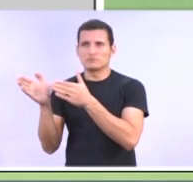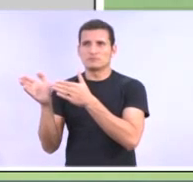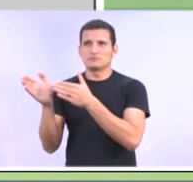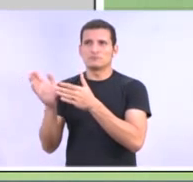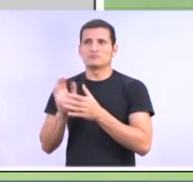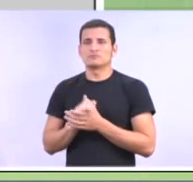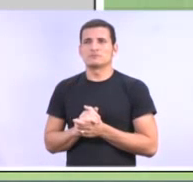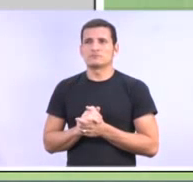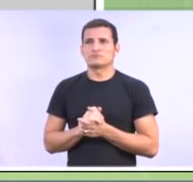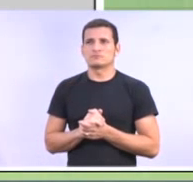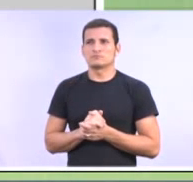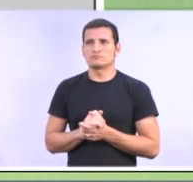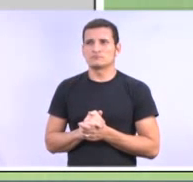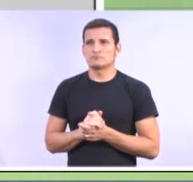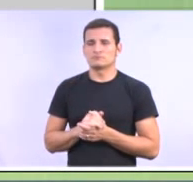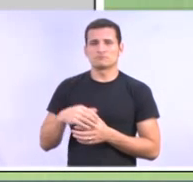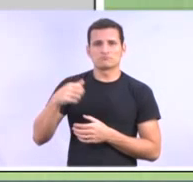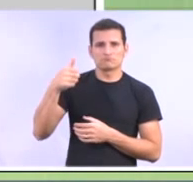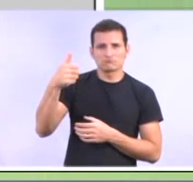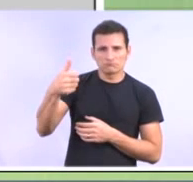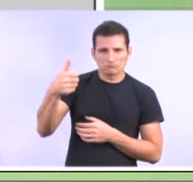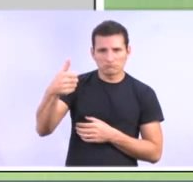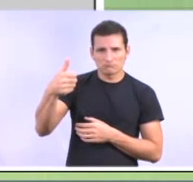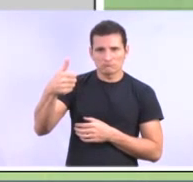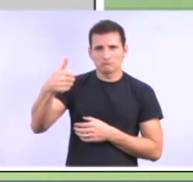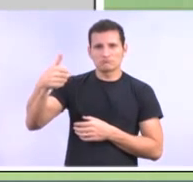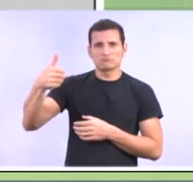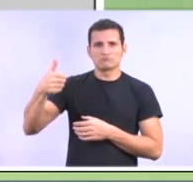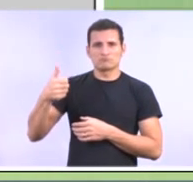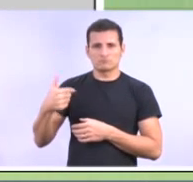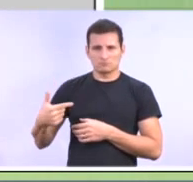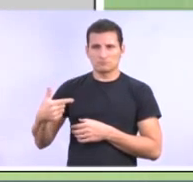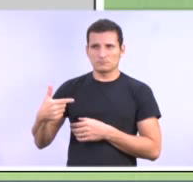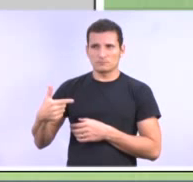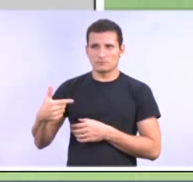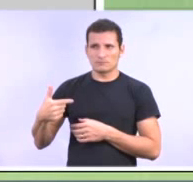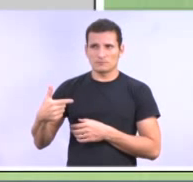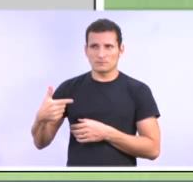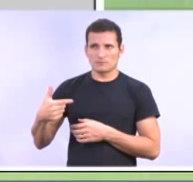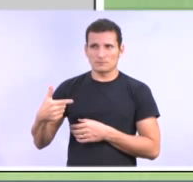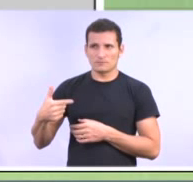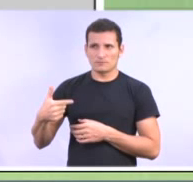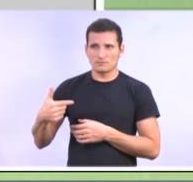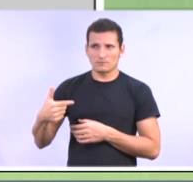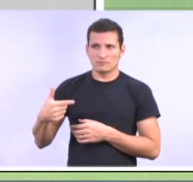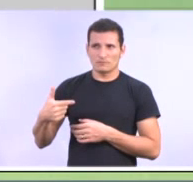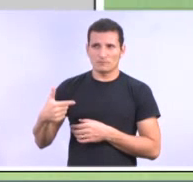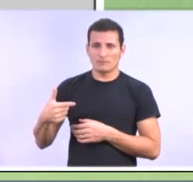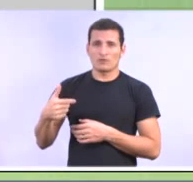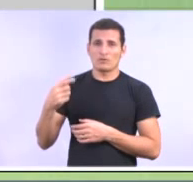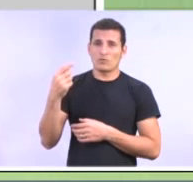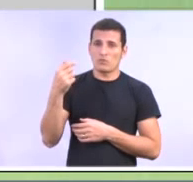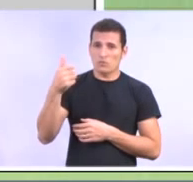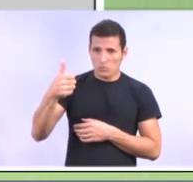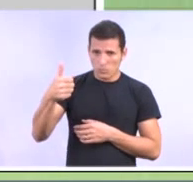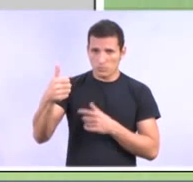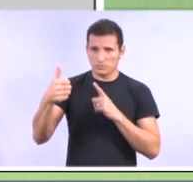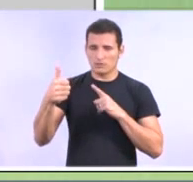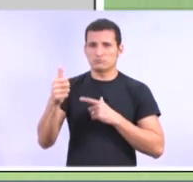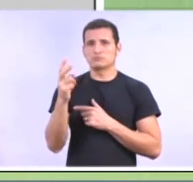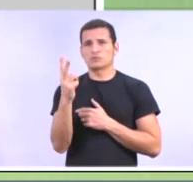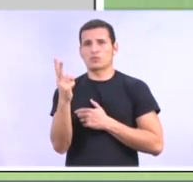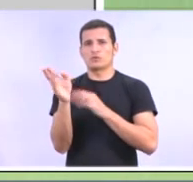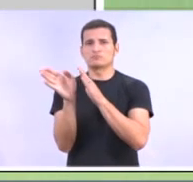1 e este equipamento aqui de 2. Eles têm mais... O 1 tem 2 caminhos a seguir.